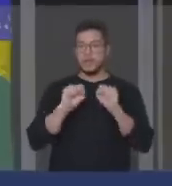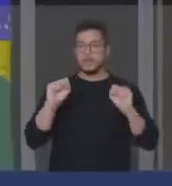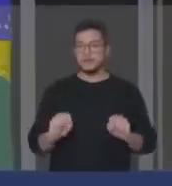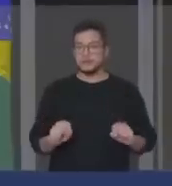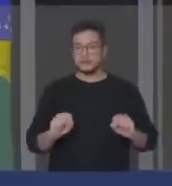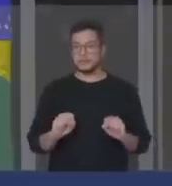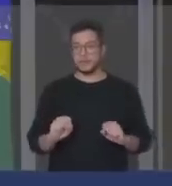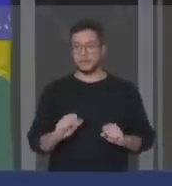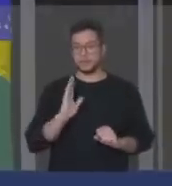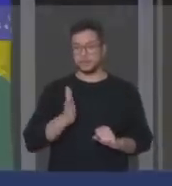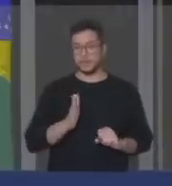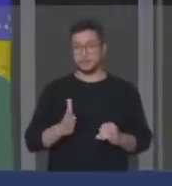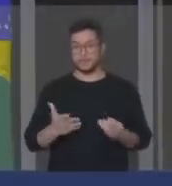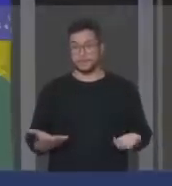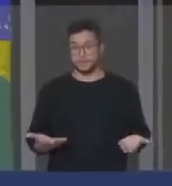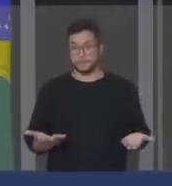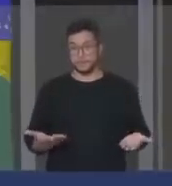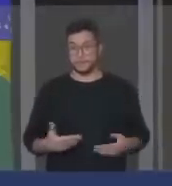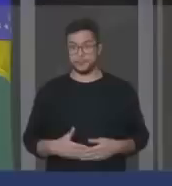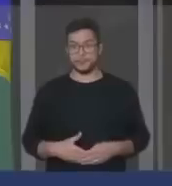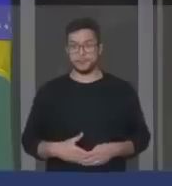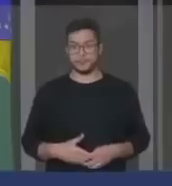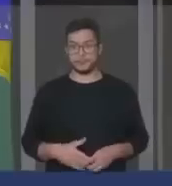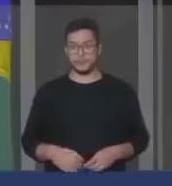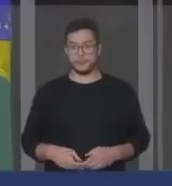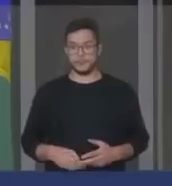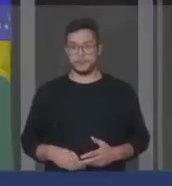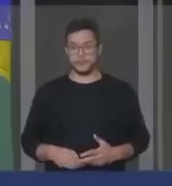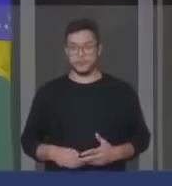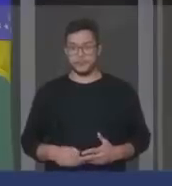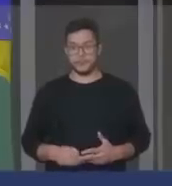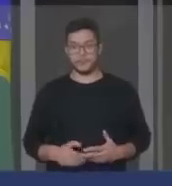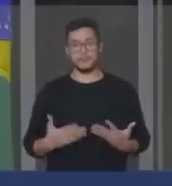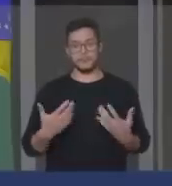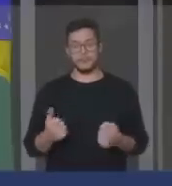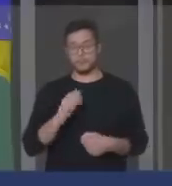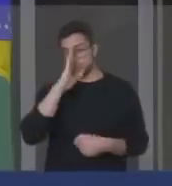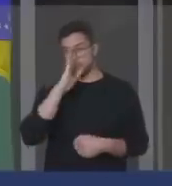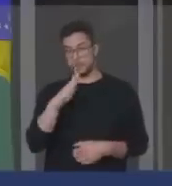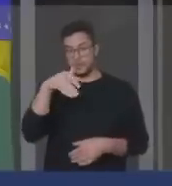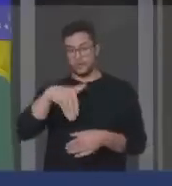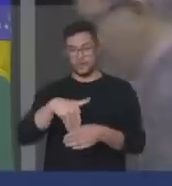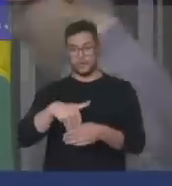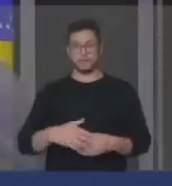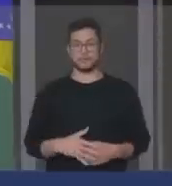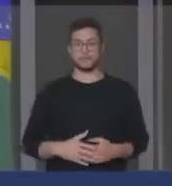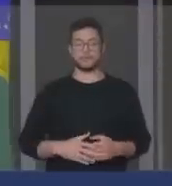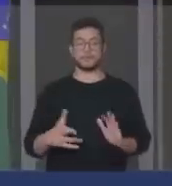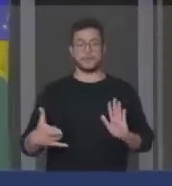Casa. Então, eu aqui passo para direto ao voto. O Regimento Interno da Câmara dos